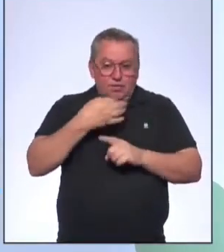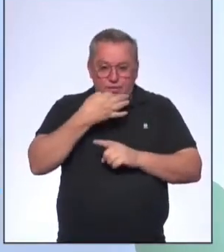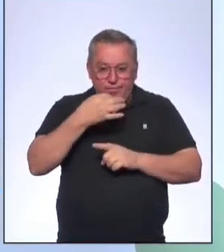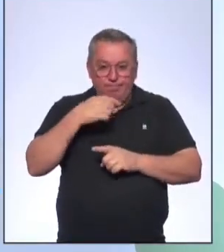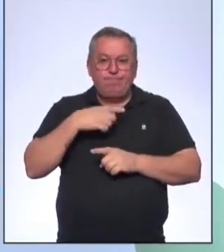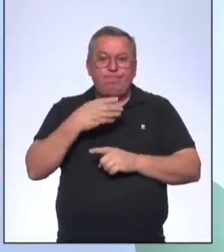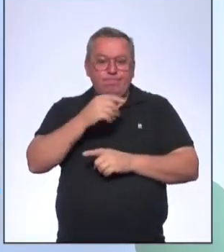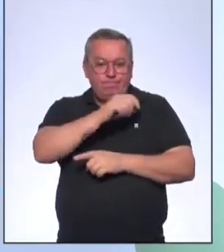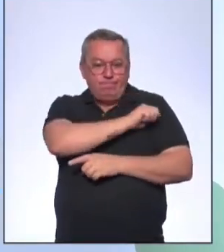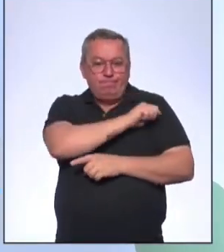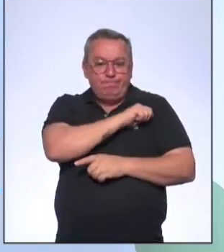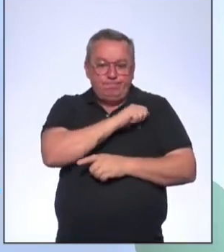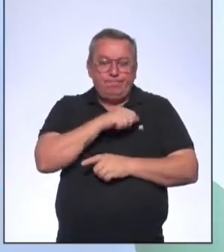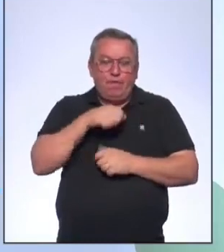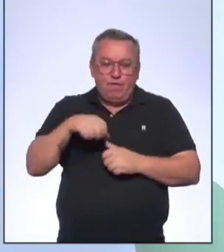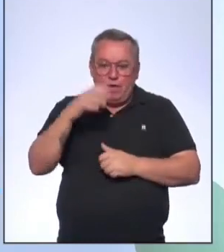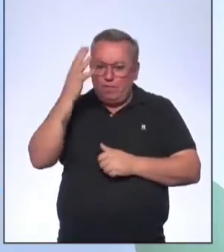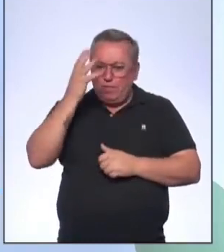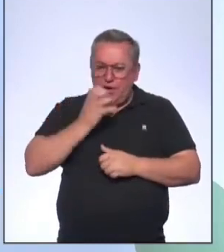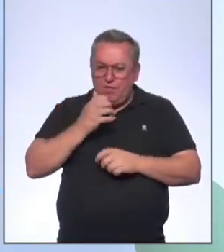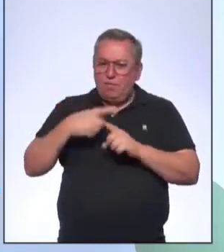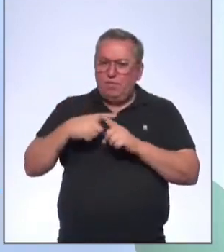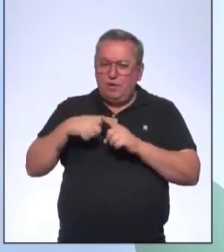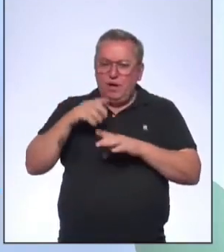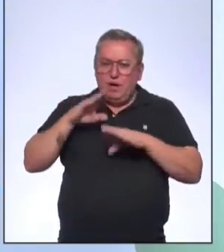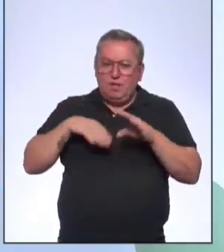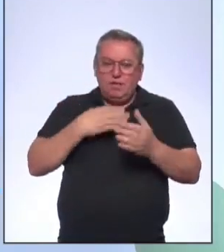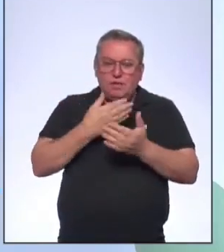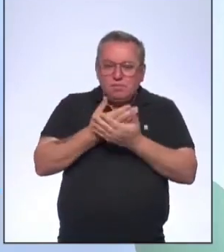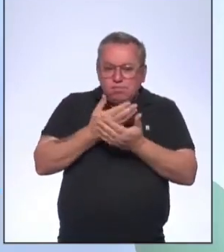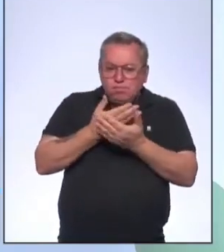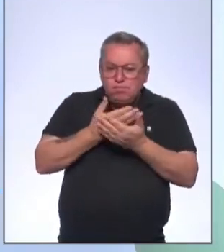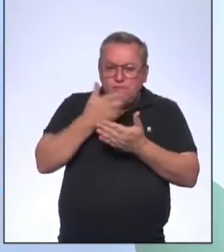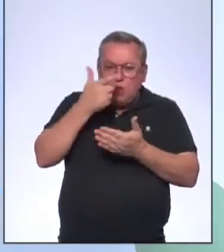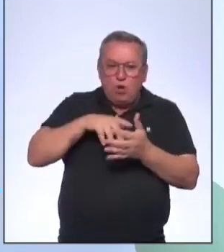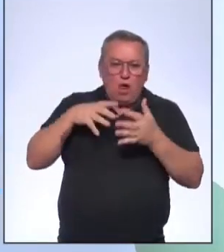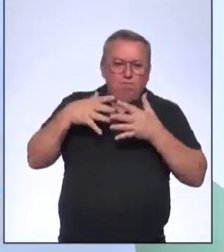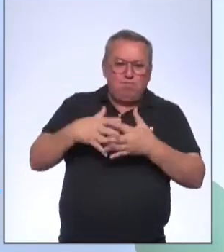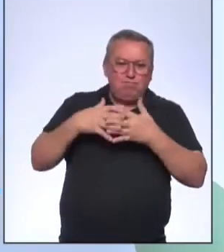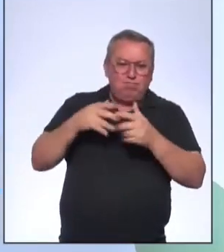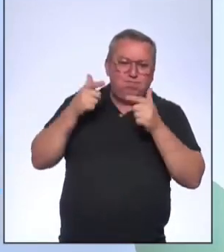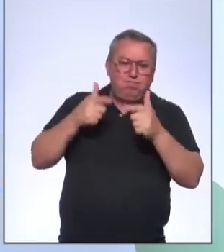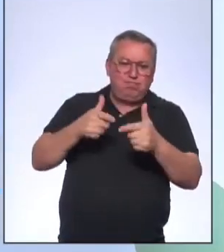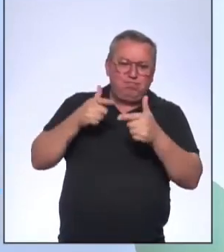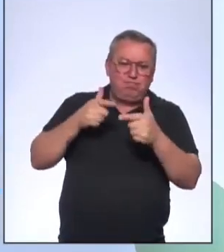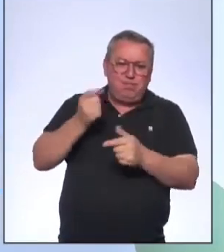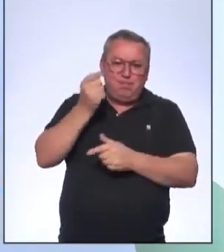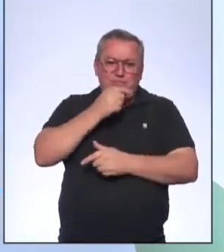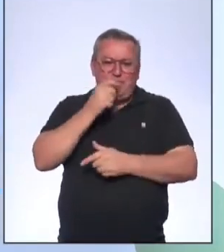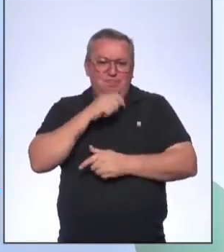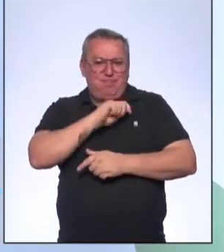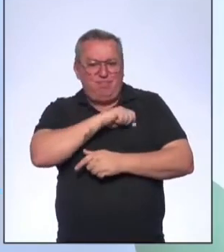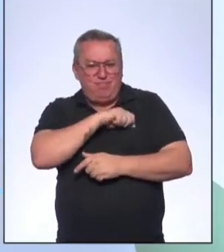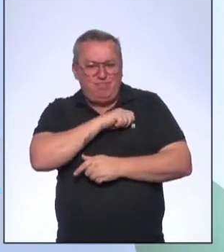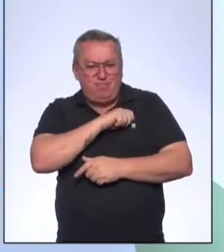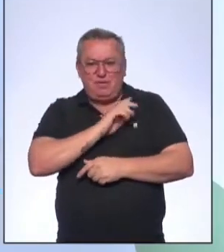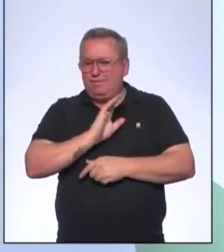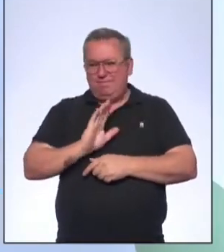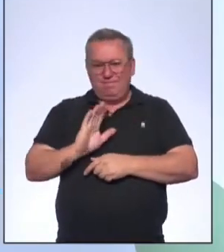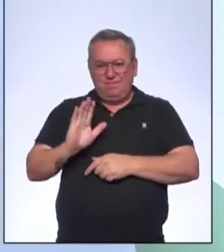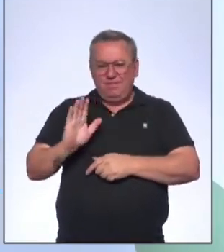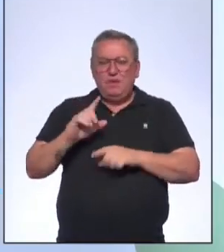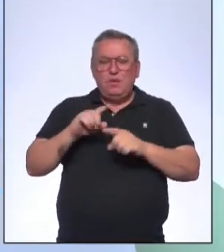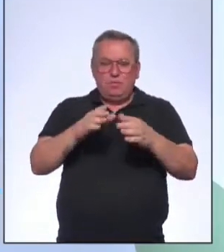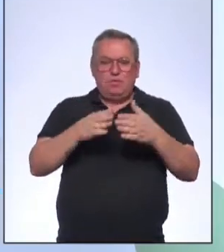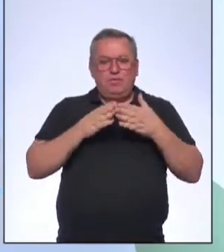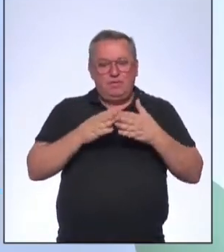muito aluno ficando bravo com os colegas, porque tem colega que não deixa eles estudarem. Vocês acham que a gente não observa isso? A gente vê os colegas de vocês bravos